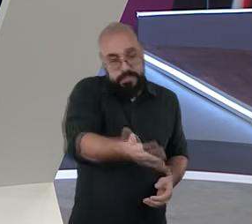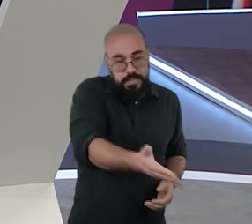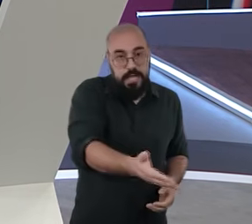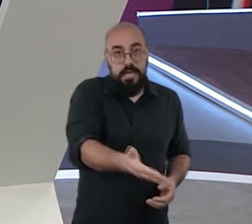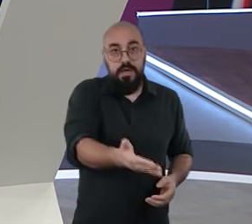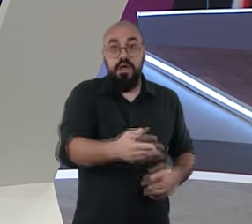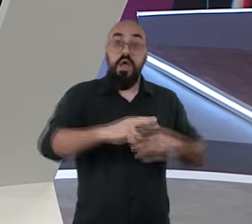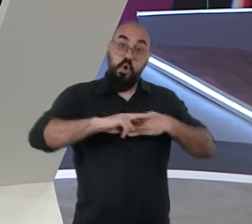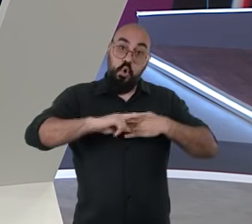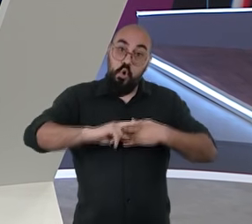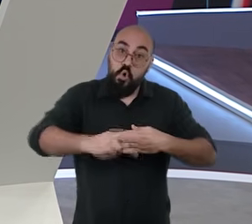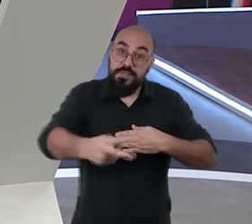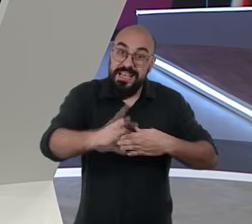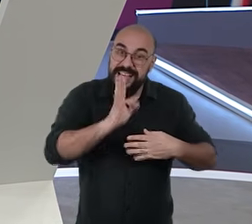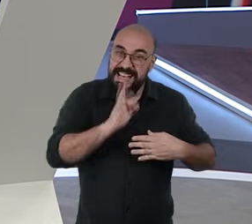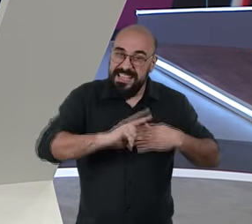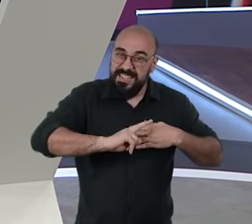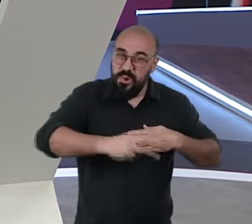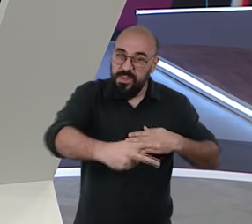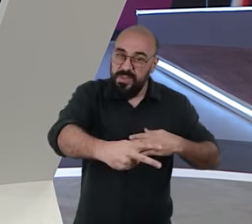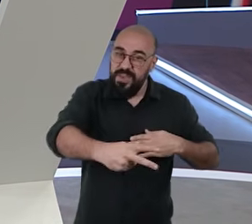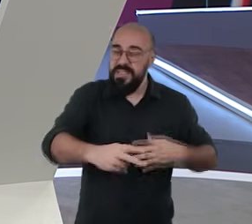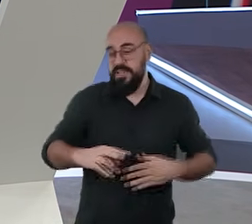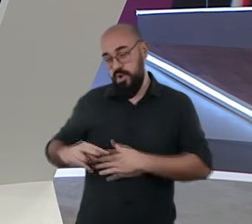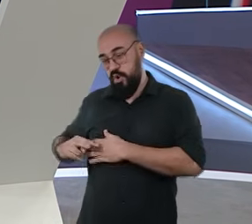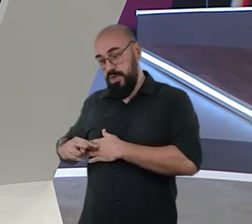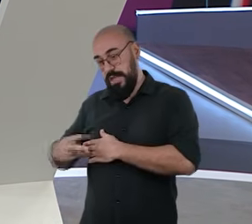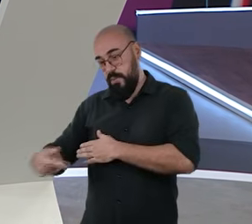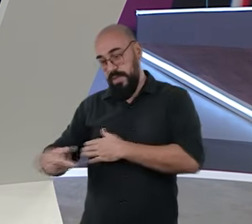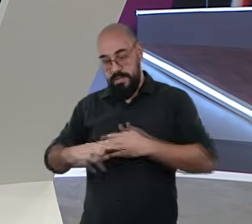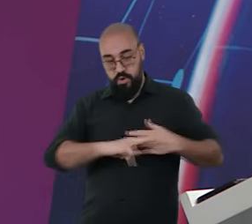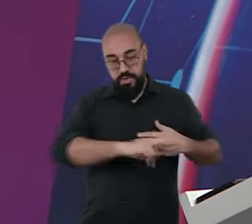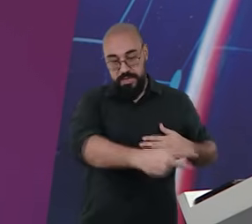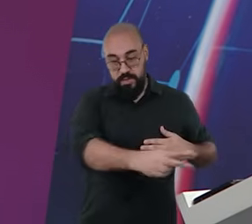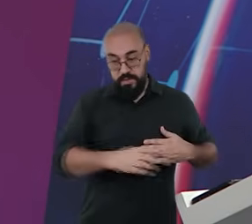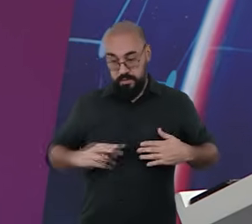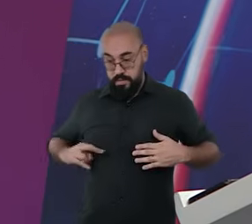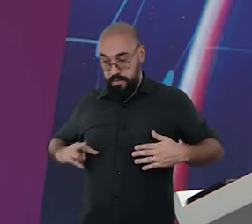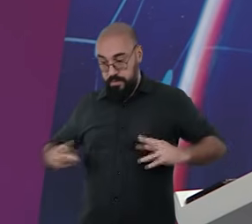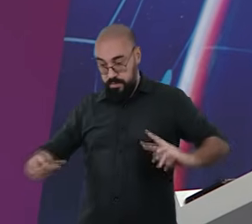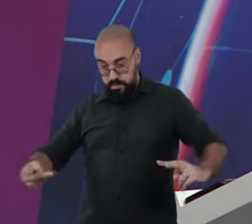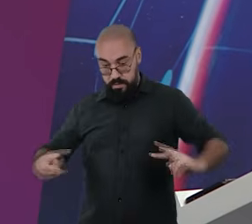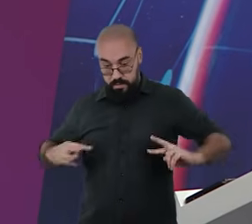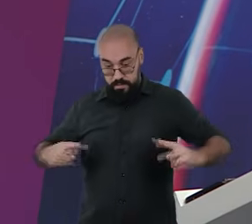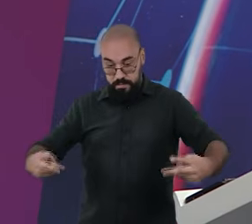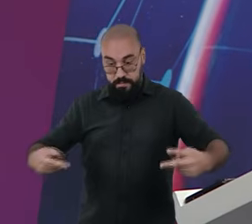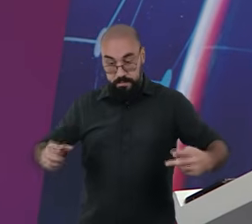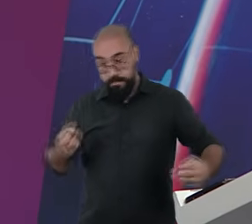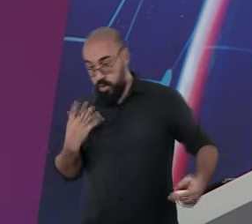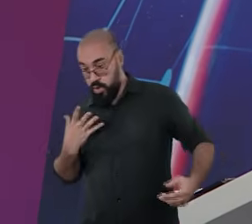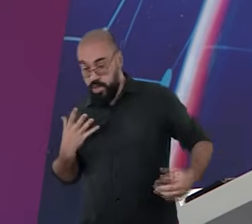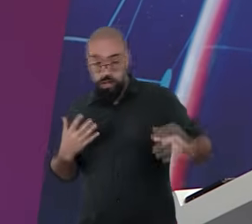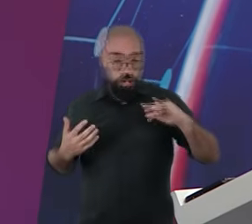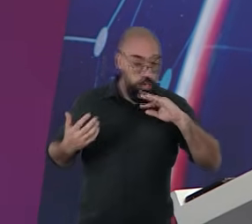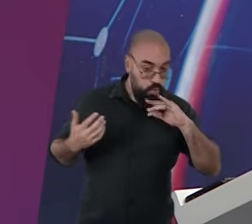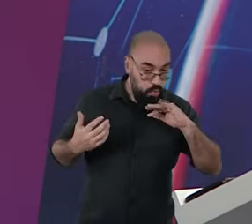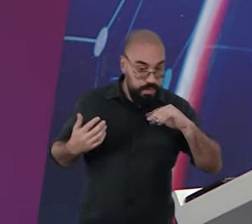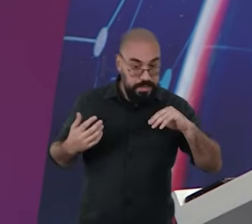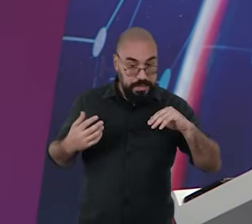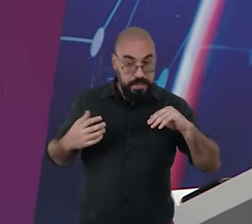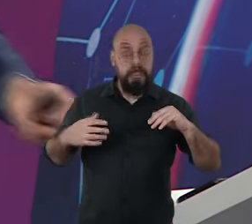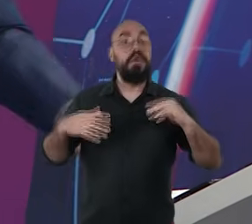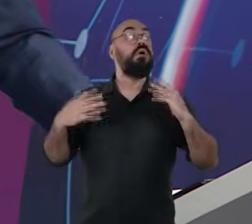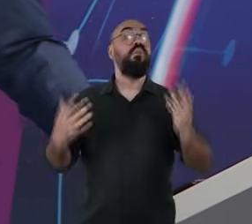a sequela das suas decisões. Por isso que nesse momento, eu convido sempre cada um de vocês